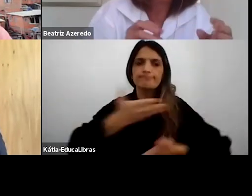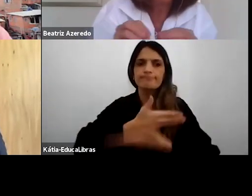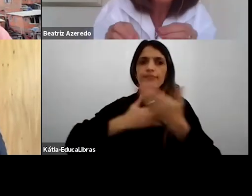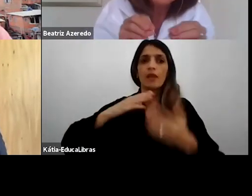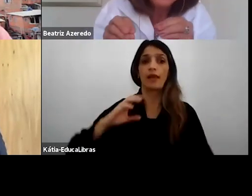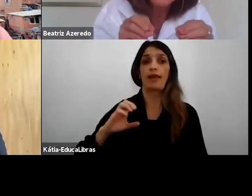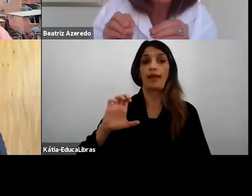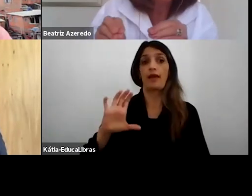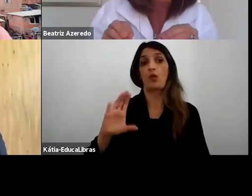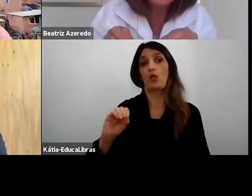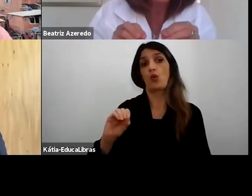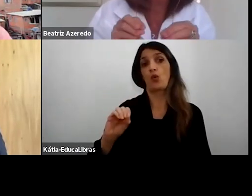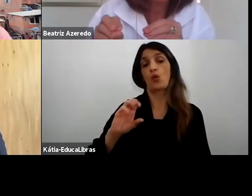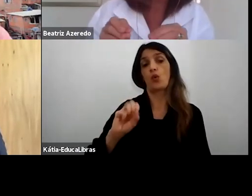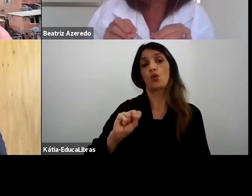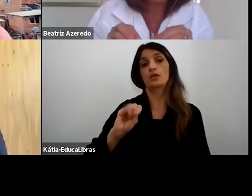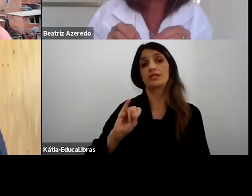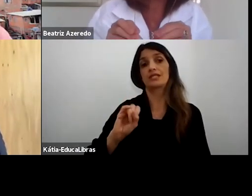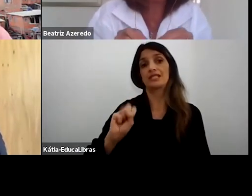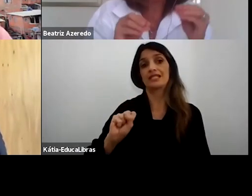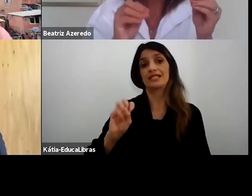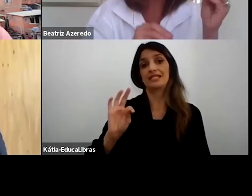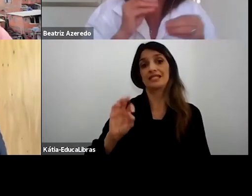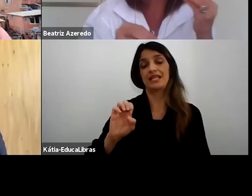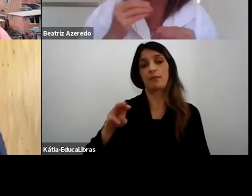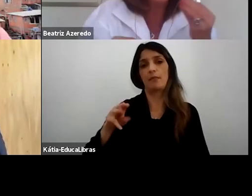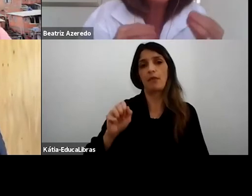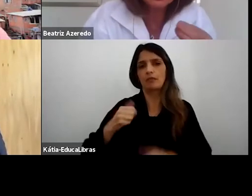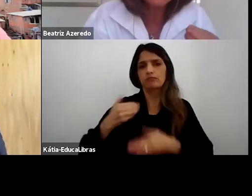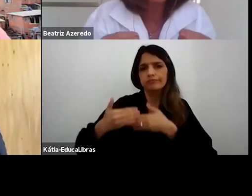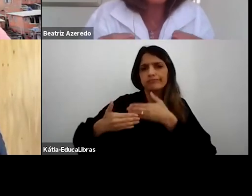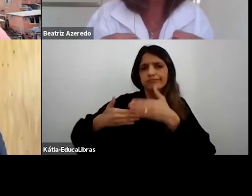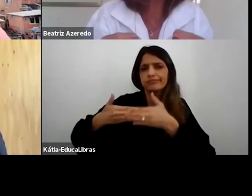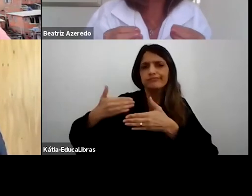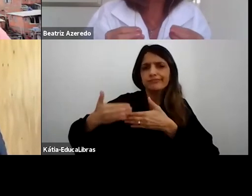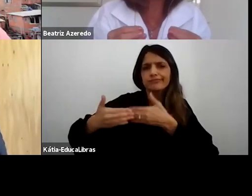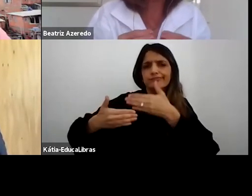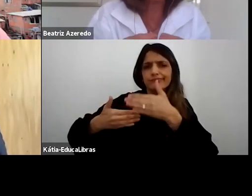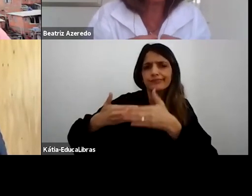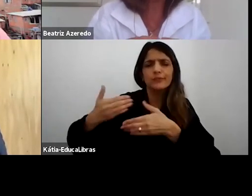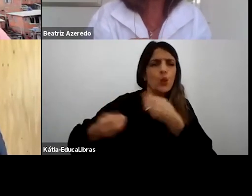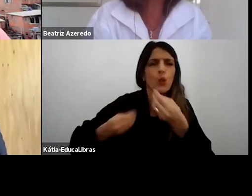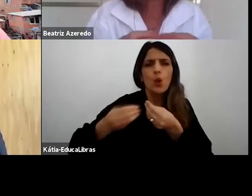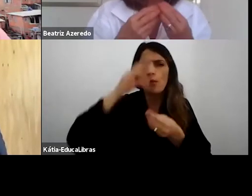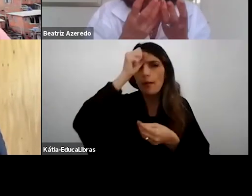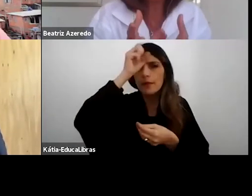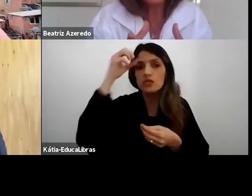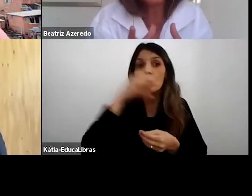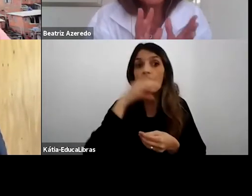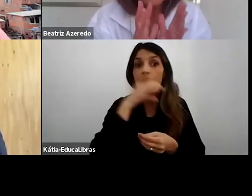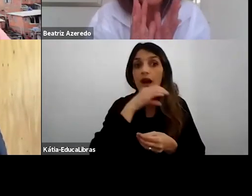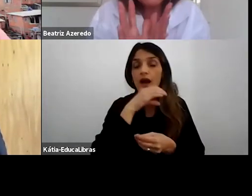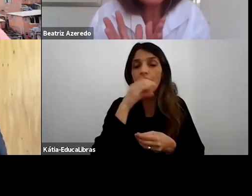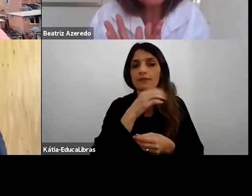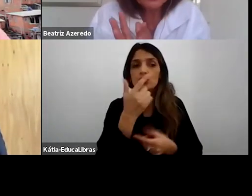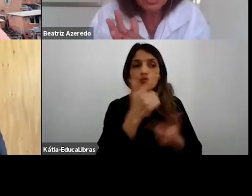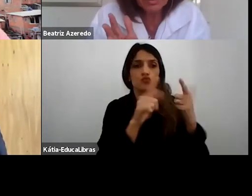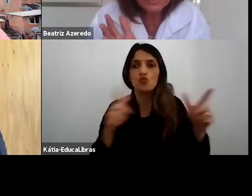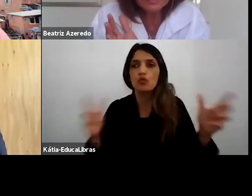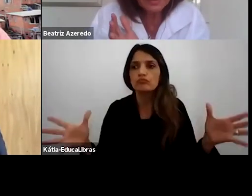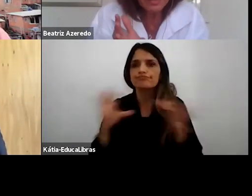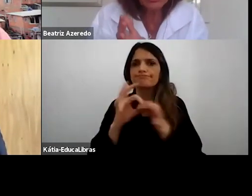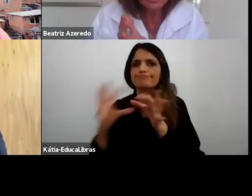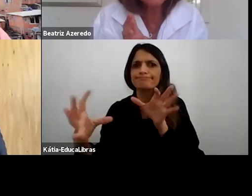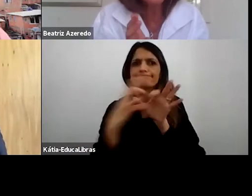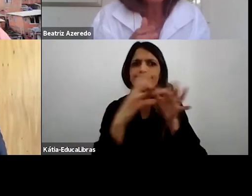essa pontes ali no miudinho, no mano a mano, né? Como é que a gente aprende rapidamente com os outros e se junta. Eu acho que essa é uma